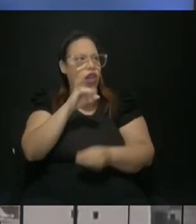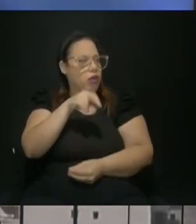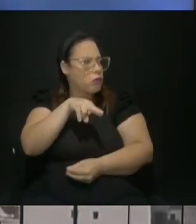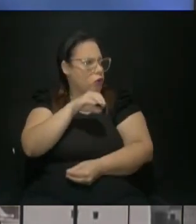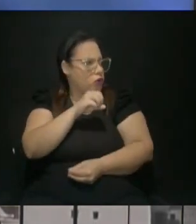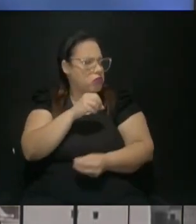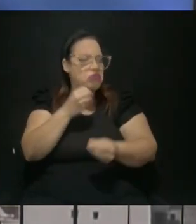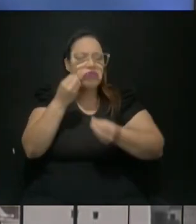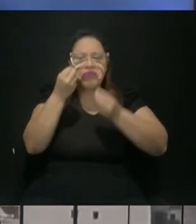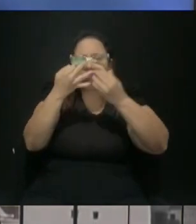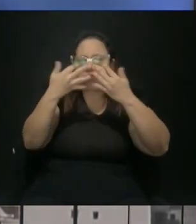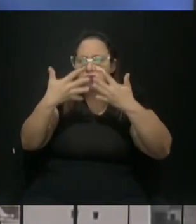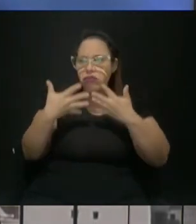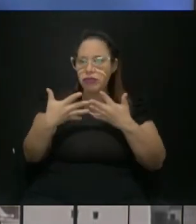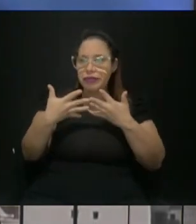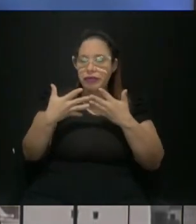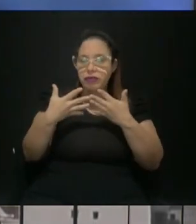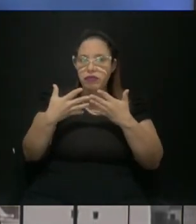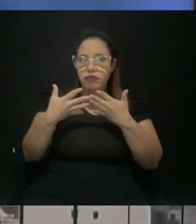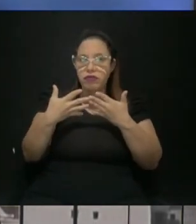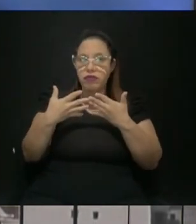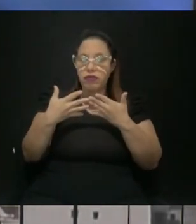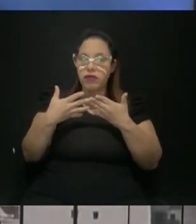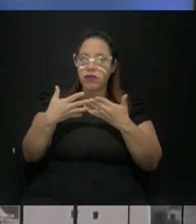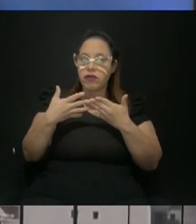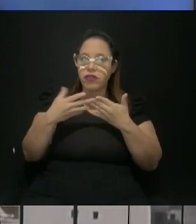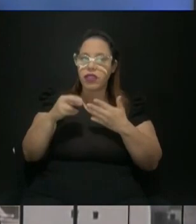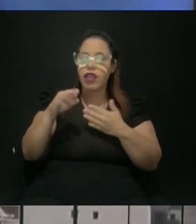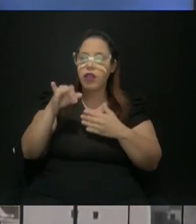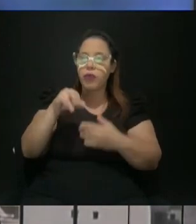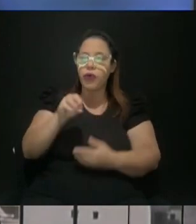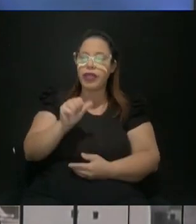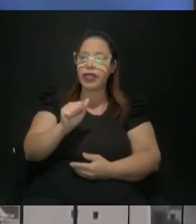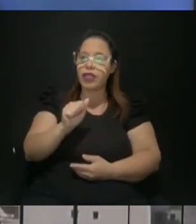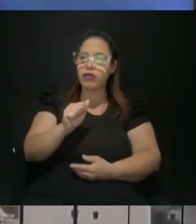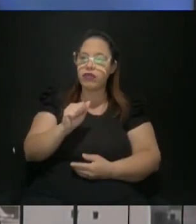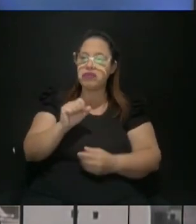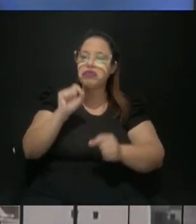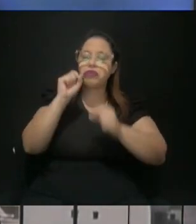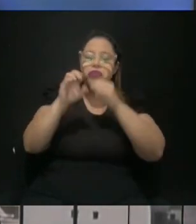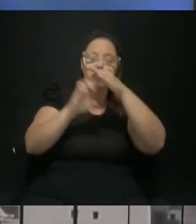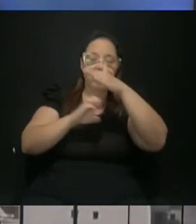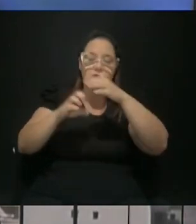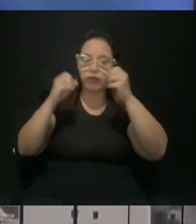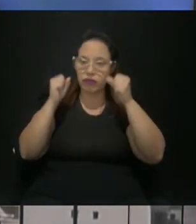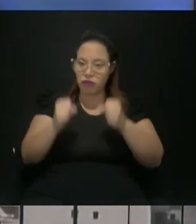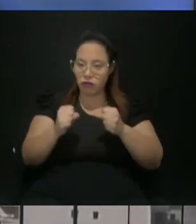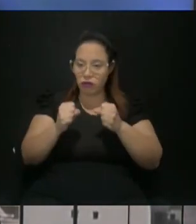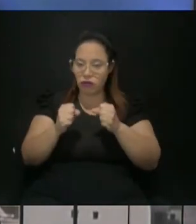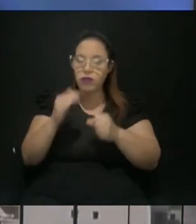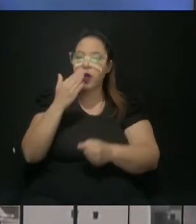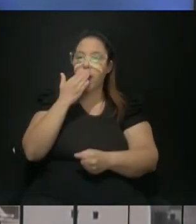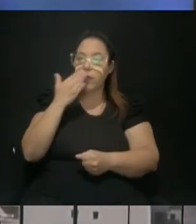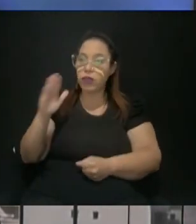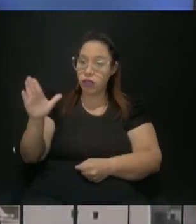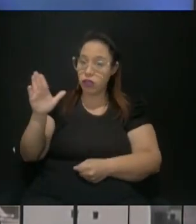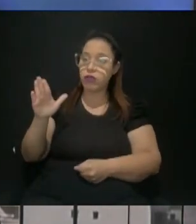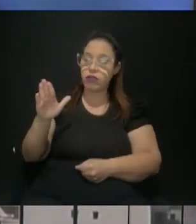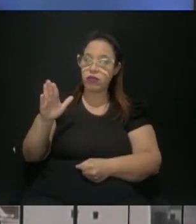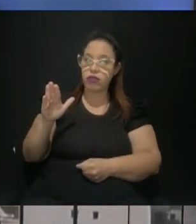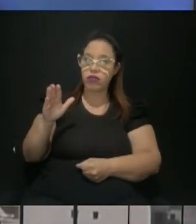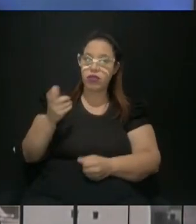você falasse da pegada carbônica, né? Como é que as empresas podem medir esse crédito de